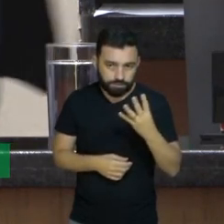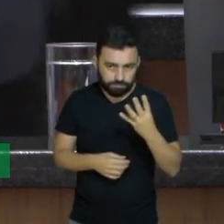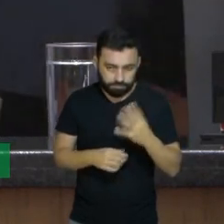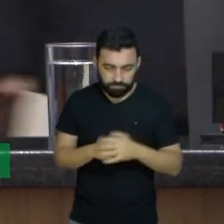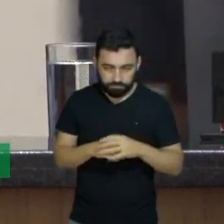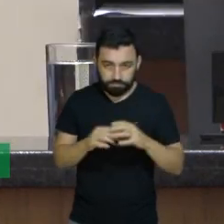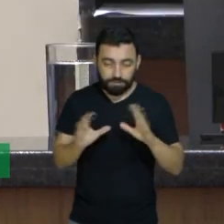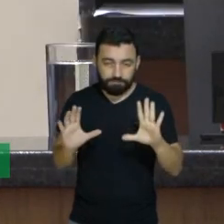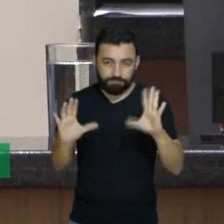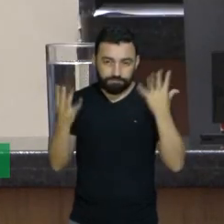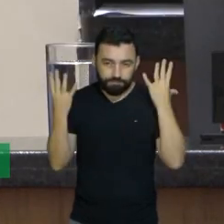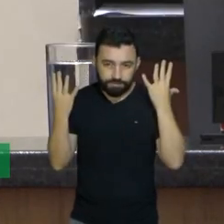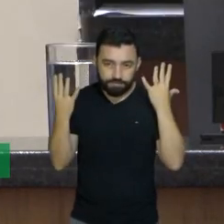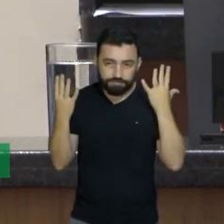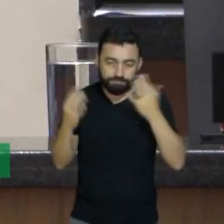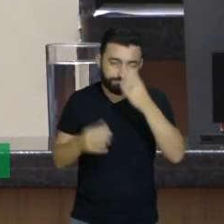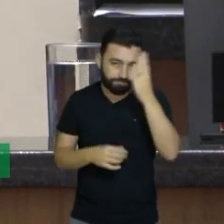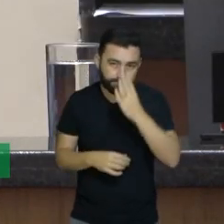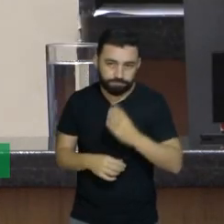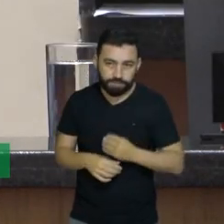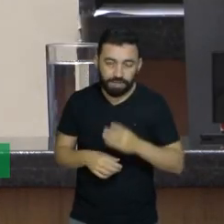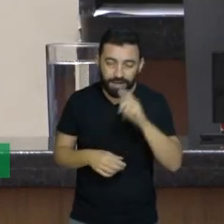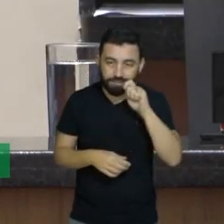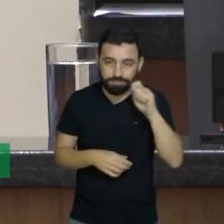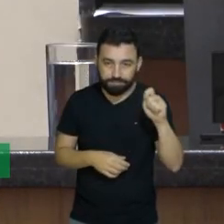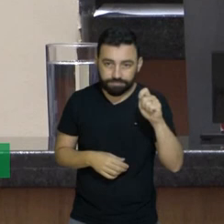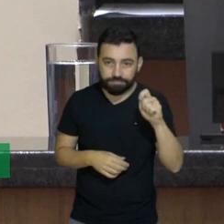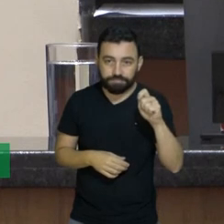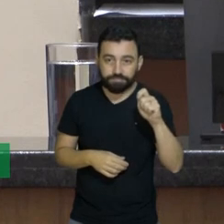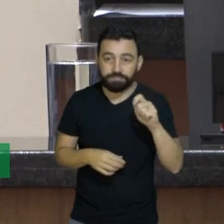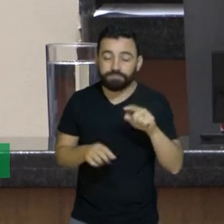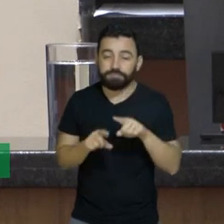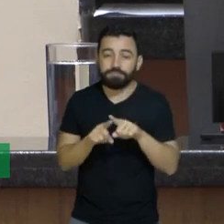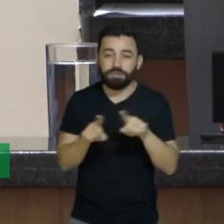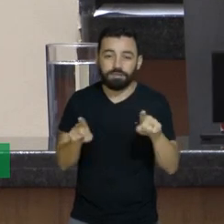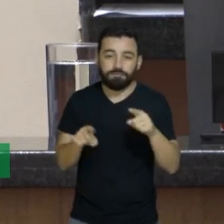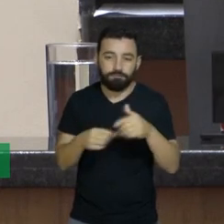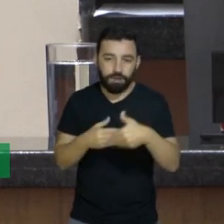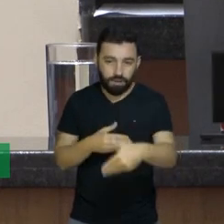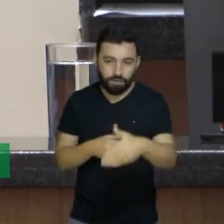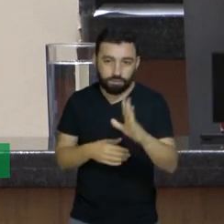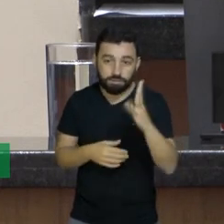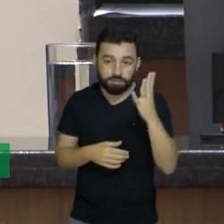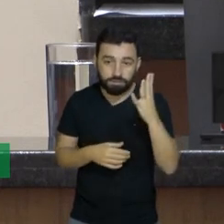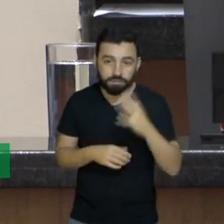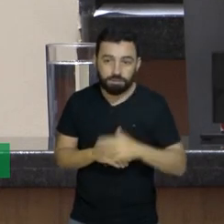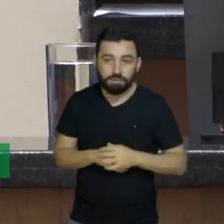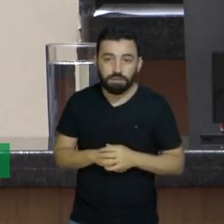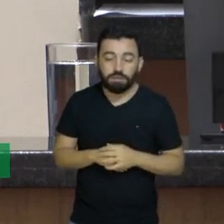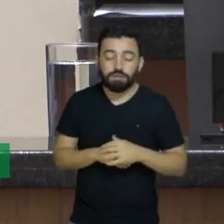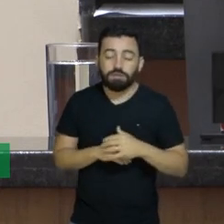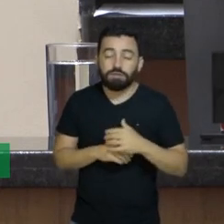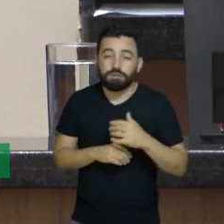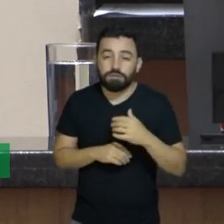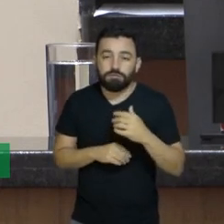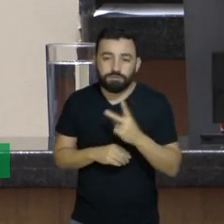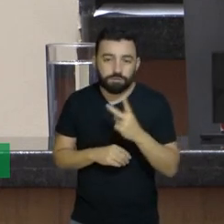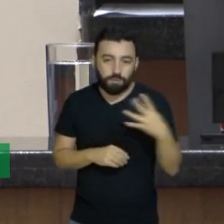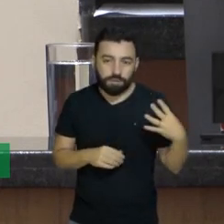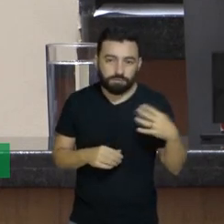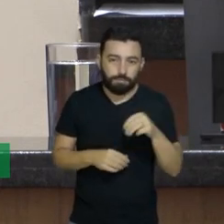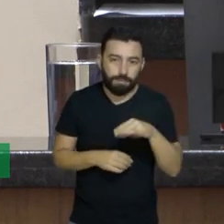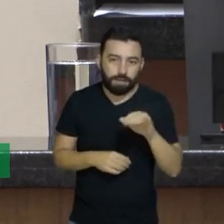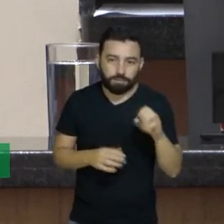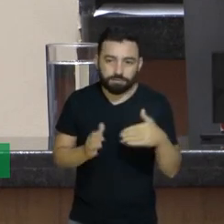da Festa Nacional do Pinhão, que acontecerá de 24 de maio a 2